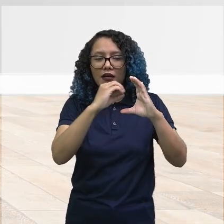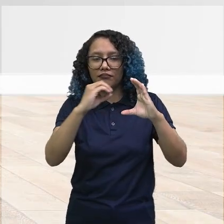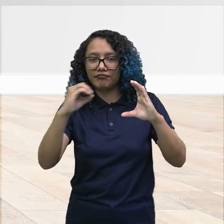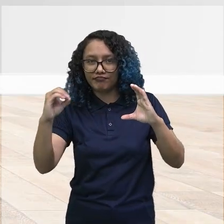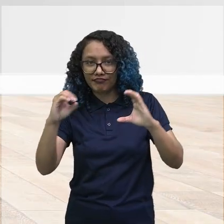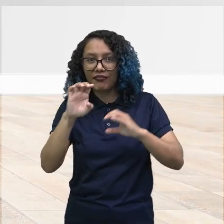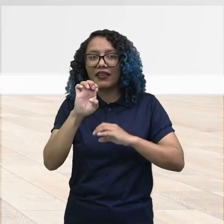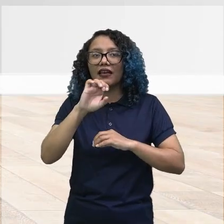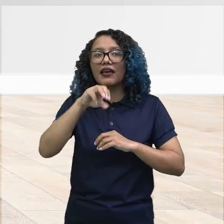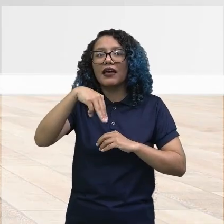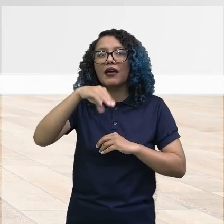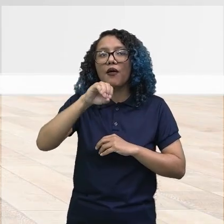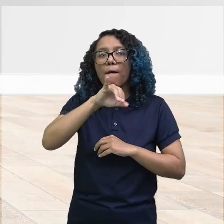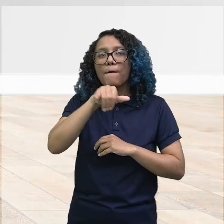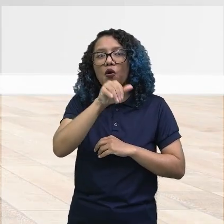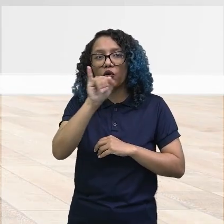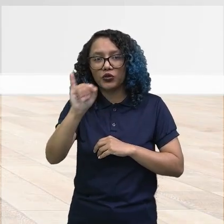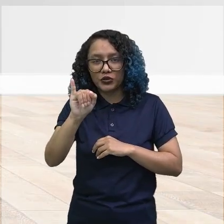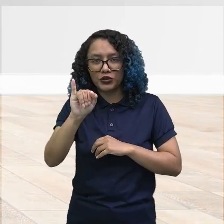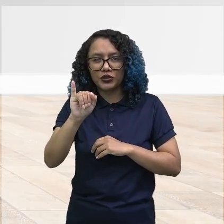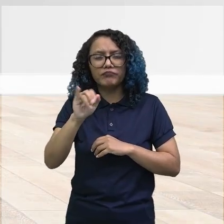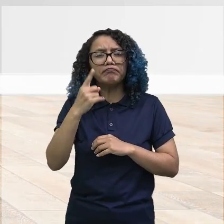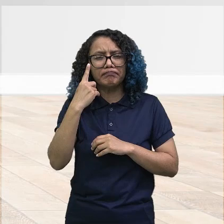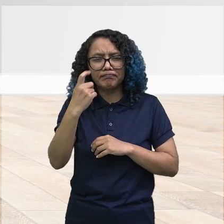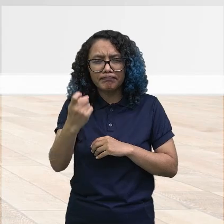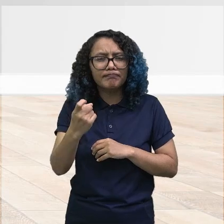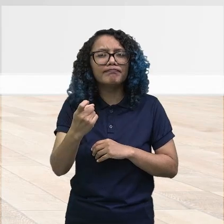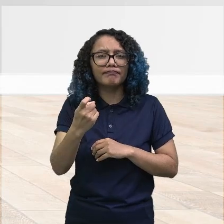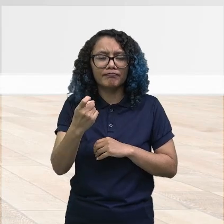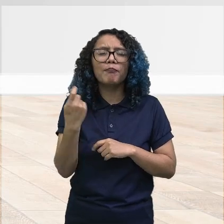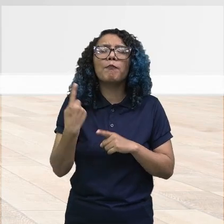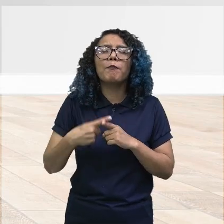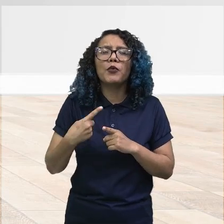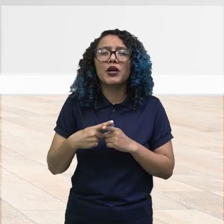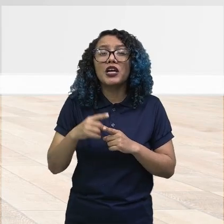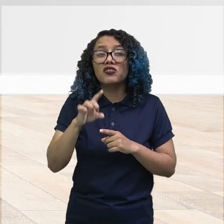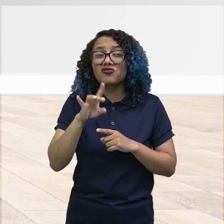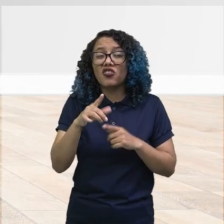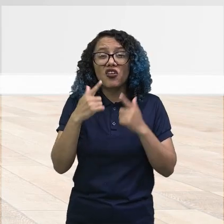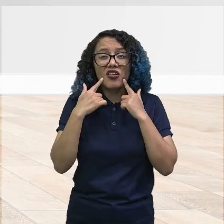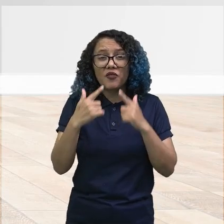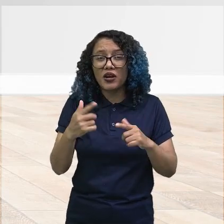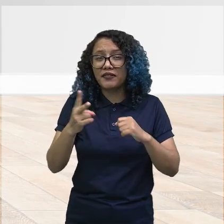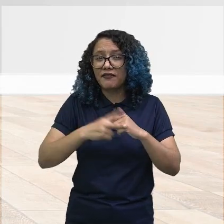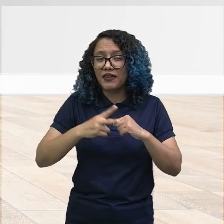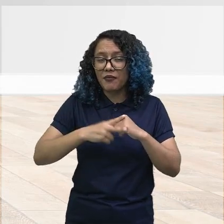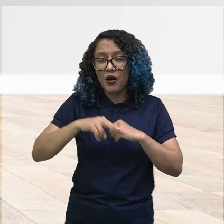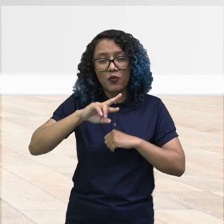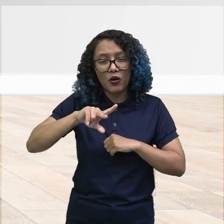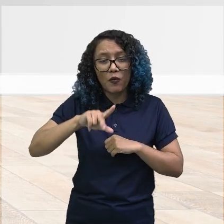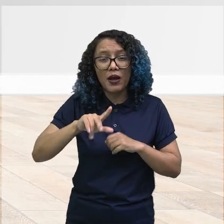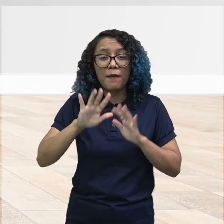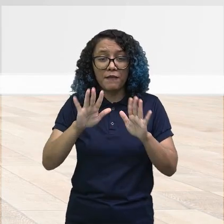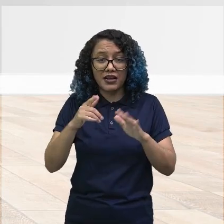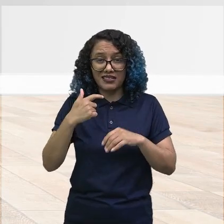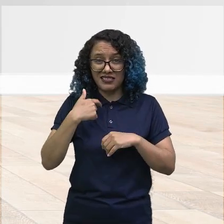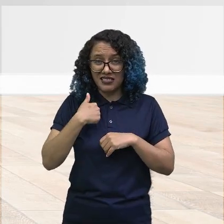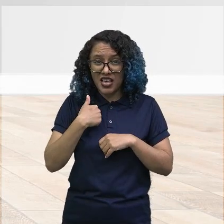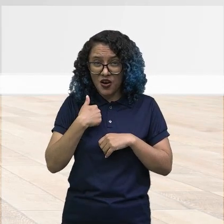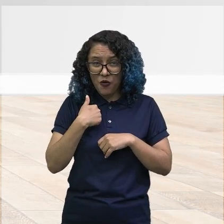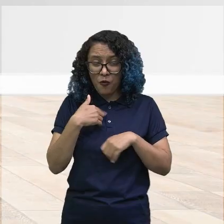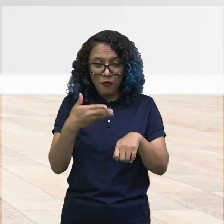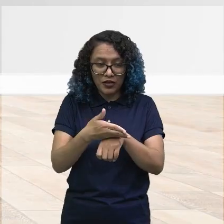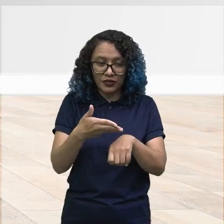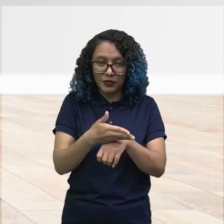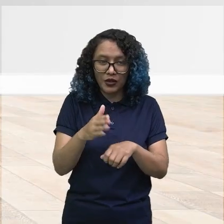Muito interessante, porque só era, né, a linguagem não verbal, mas até eu, que não estava dentro da